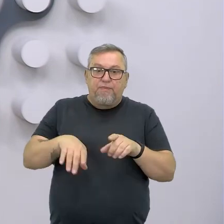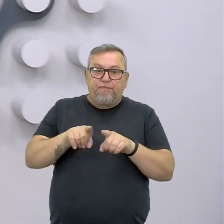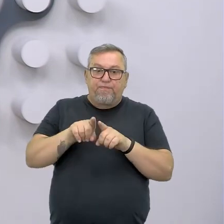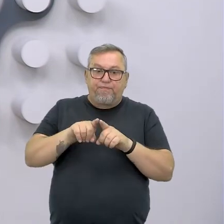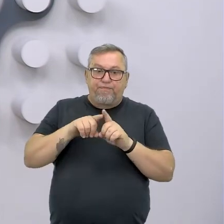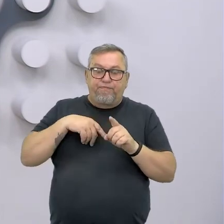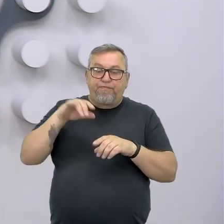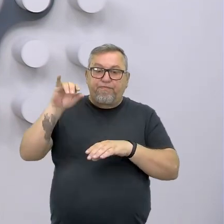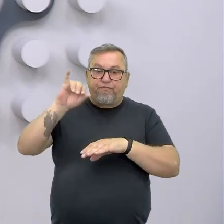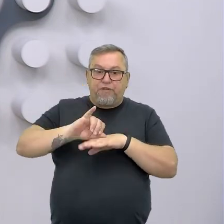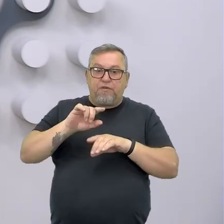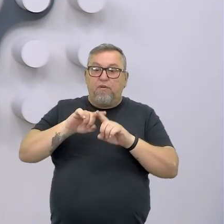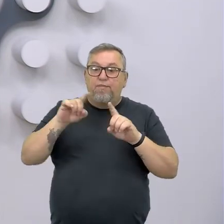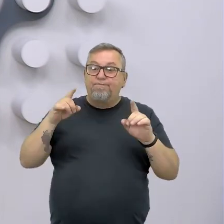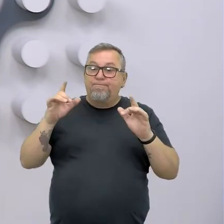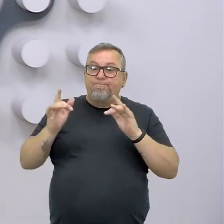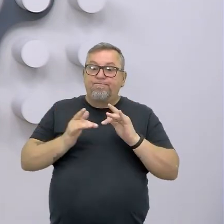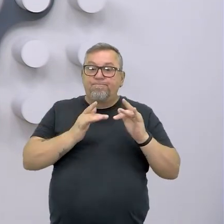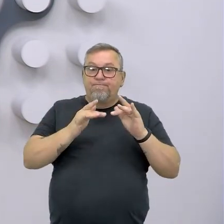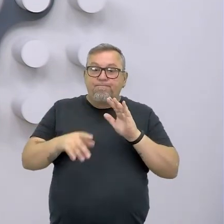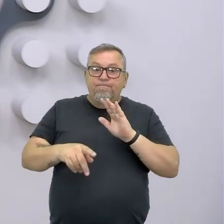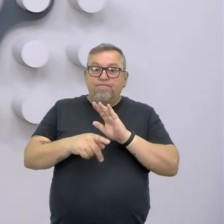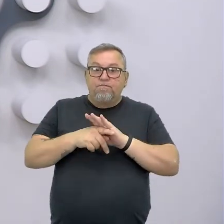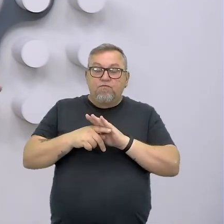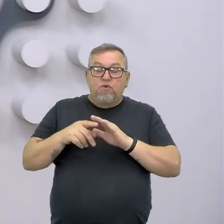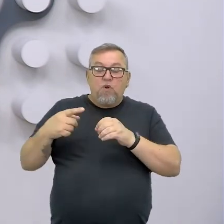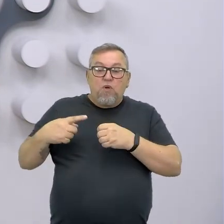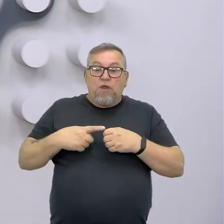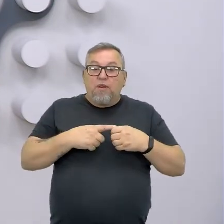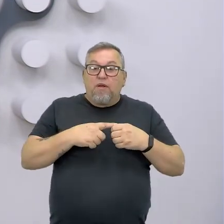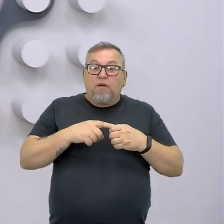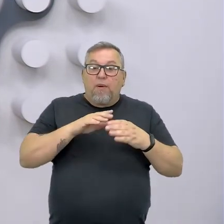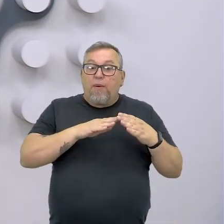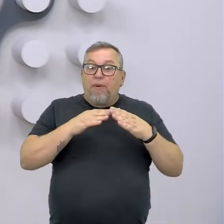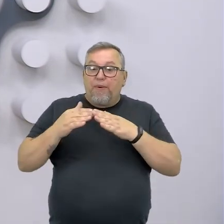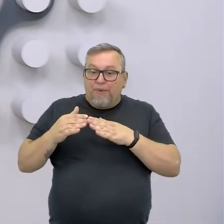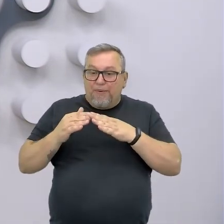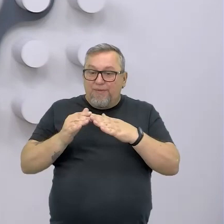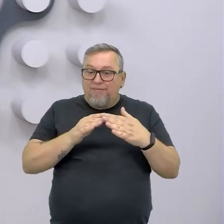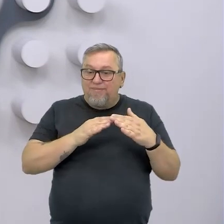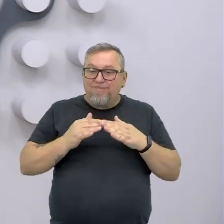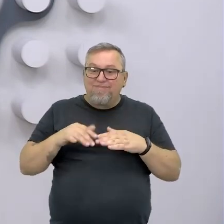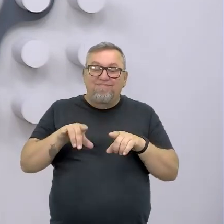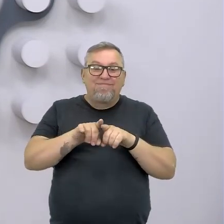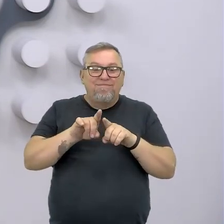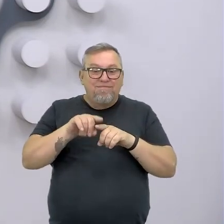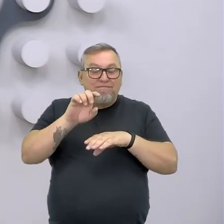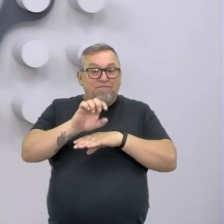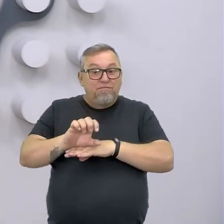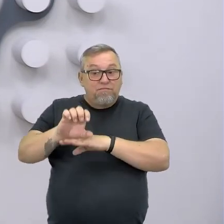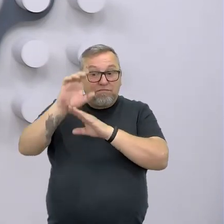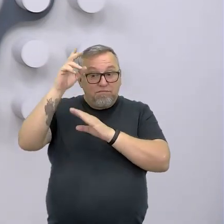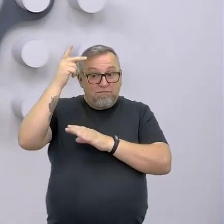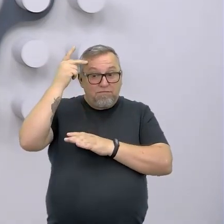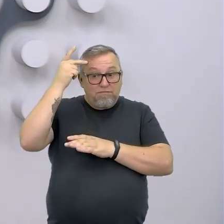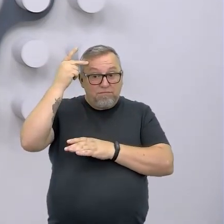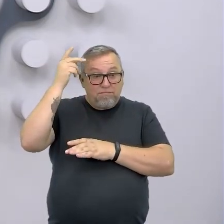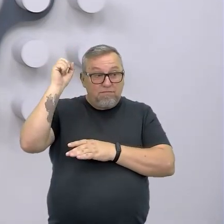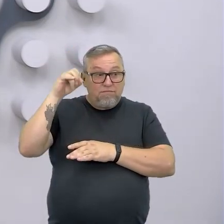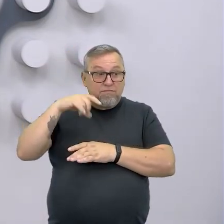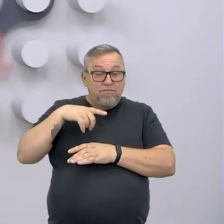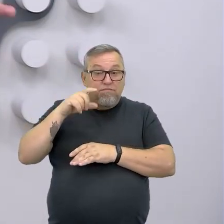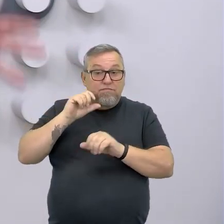dessa capital, mas em relação às cidades vizinhas aqui à capital, a outras cidades do estado de São Paulo, se